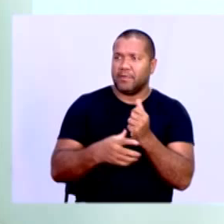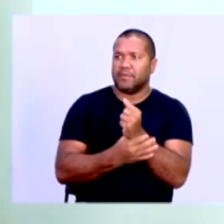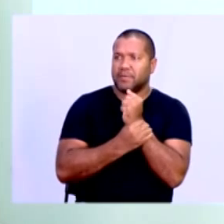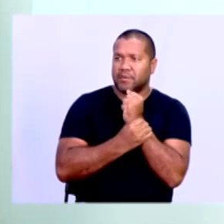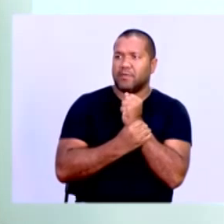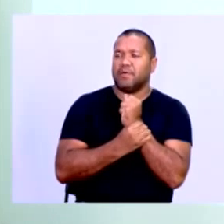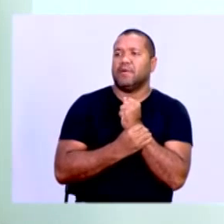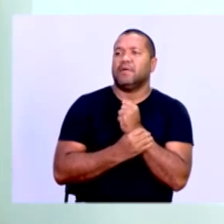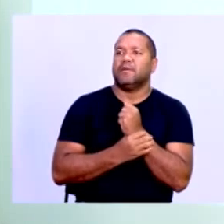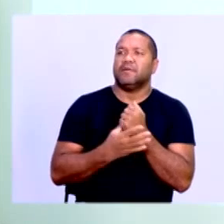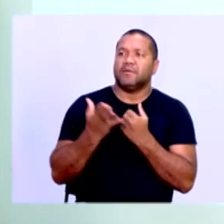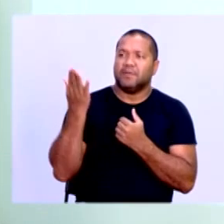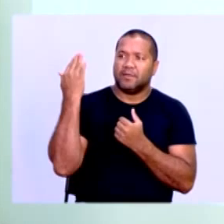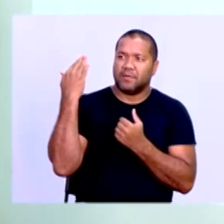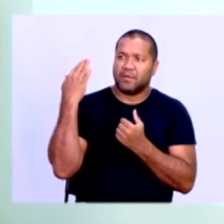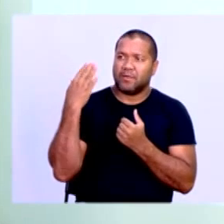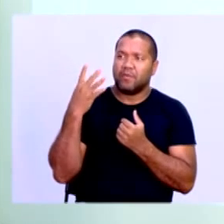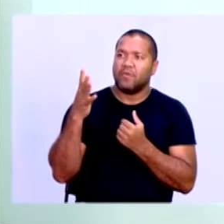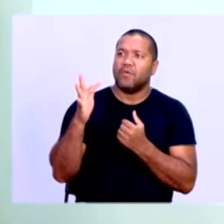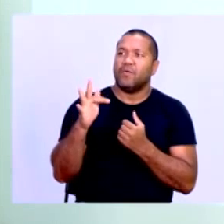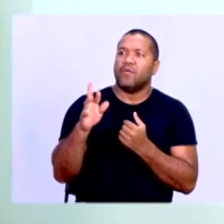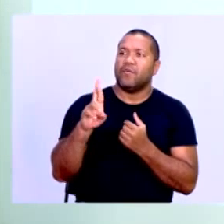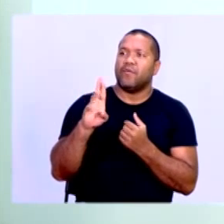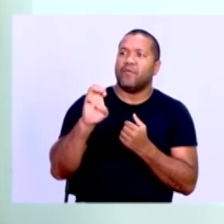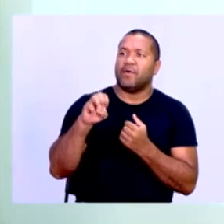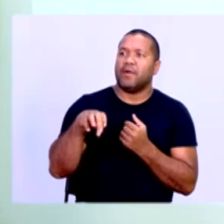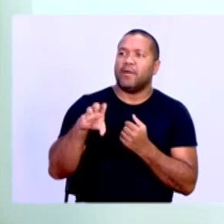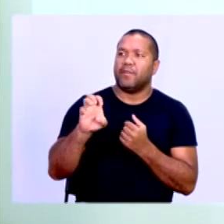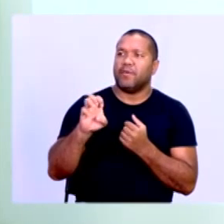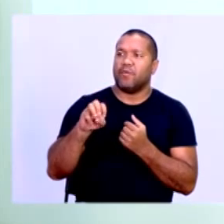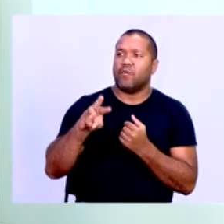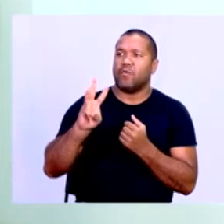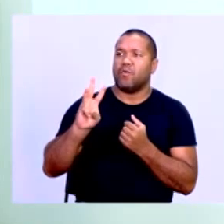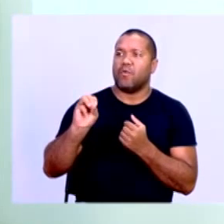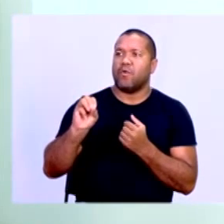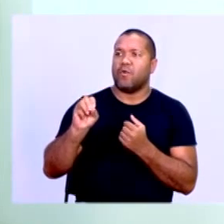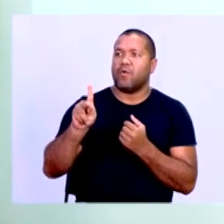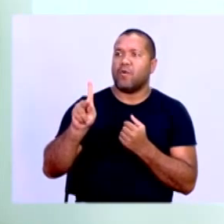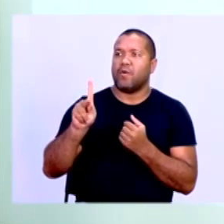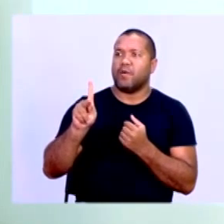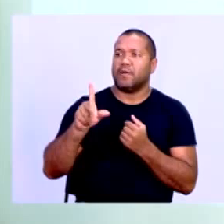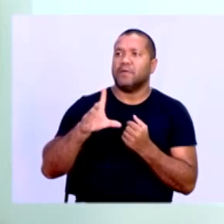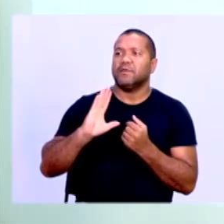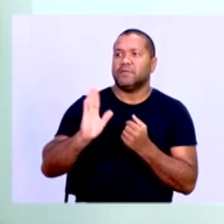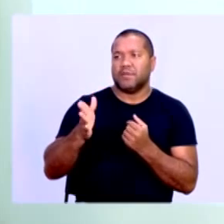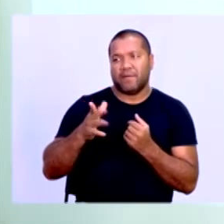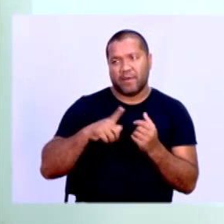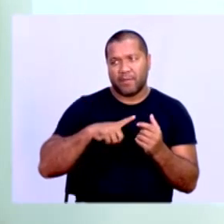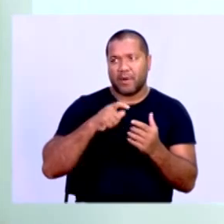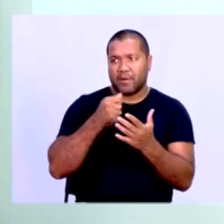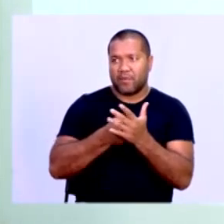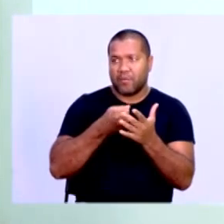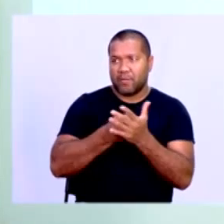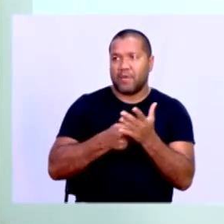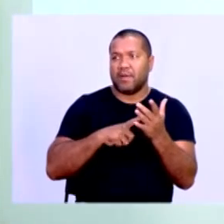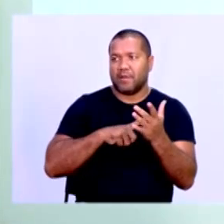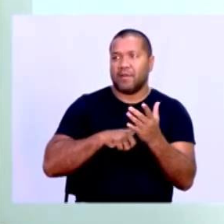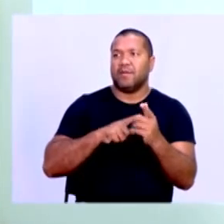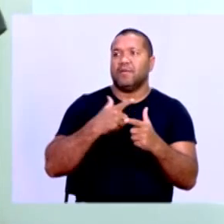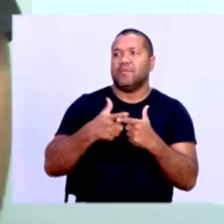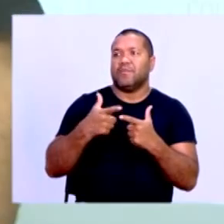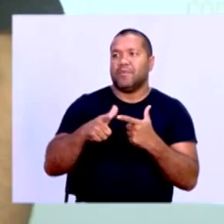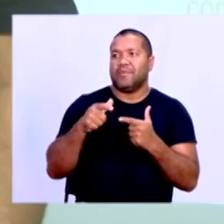teleaula 1, o framework ele já vem preparado para combater aqueles tipos de problema. Então vai ser